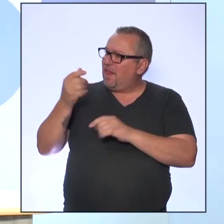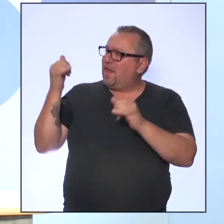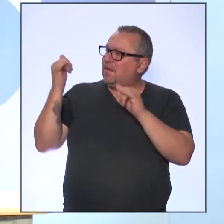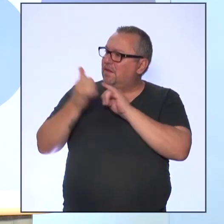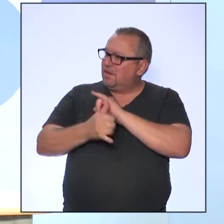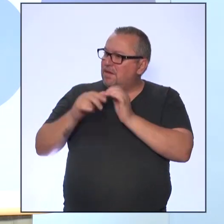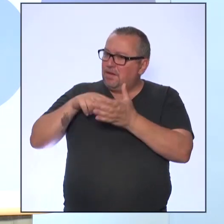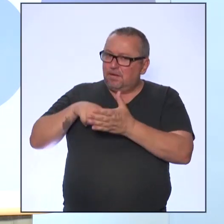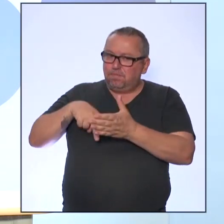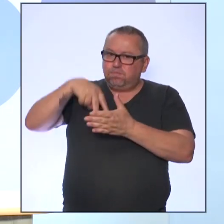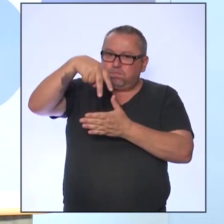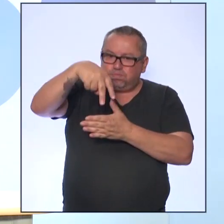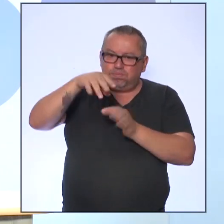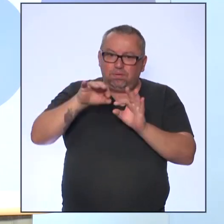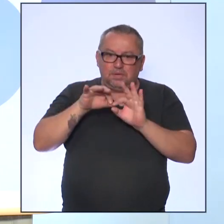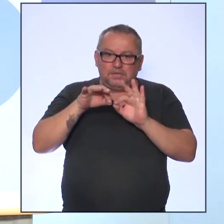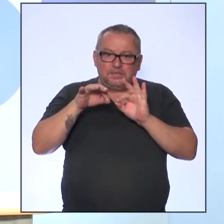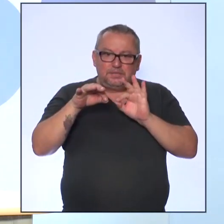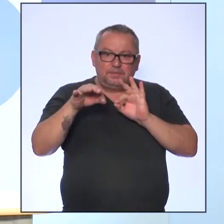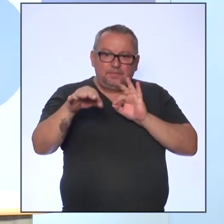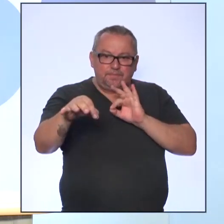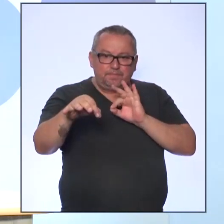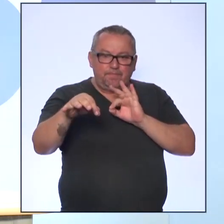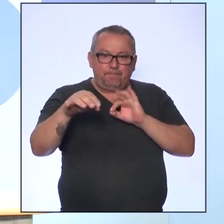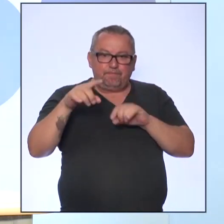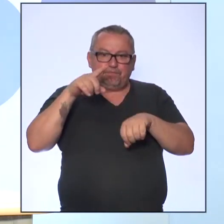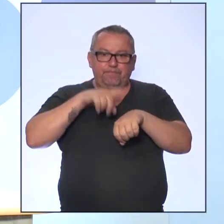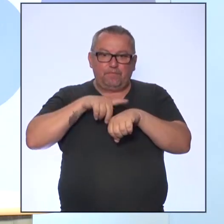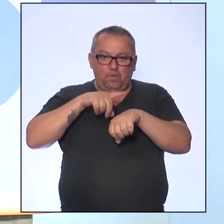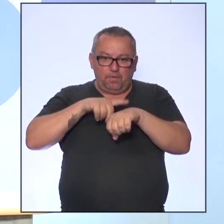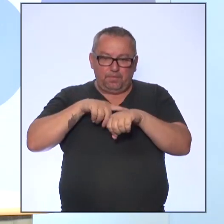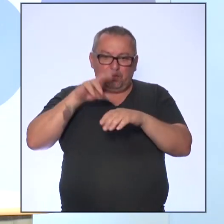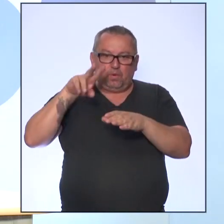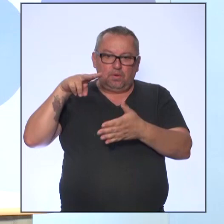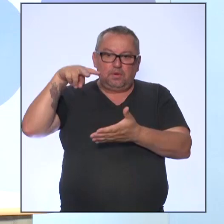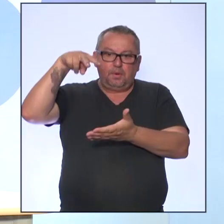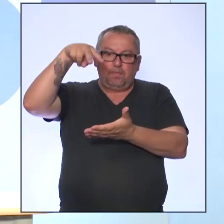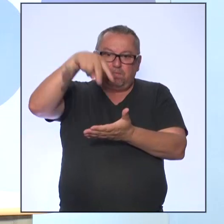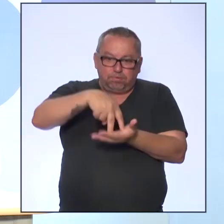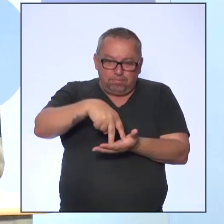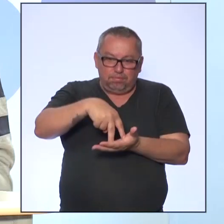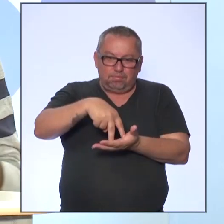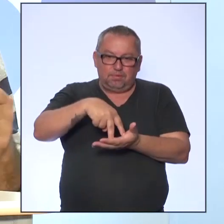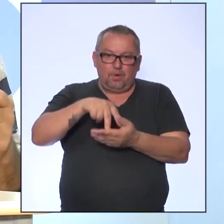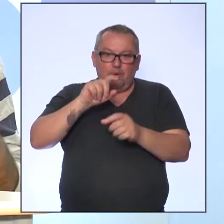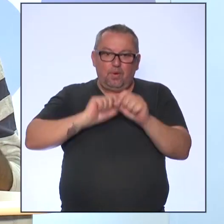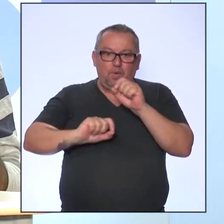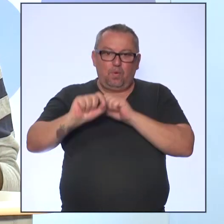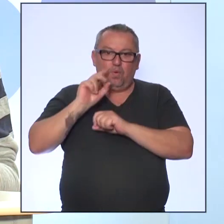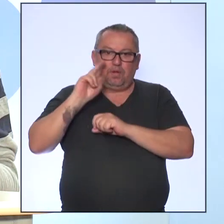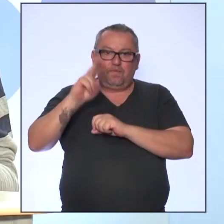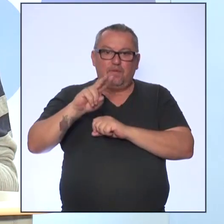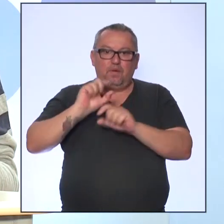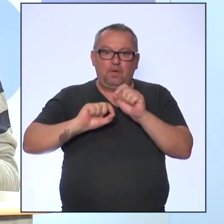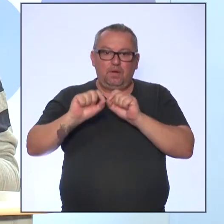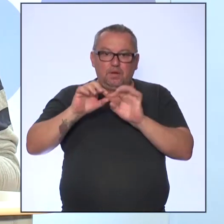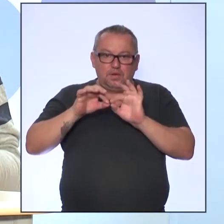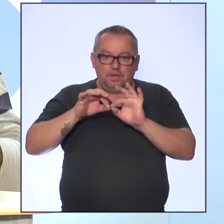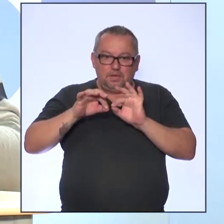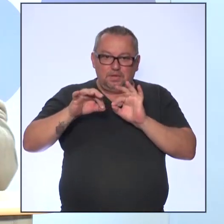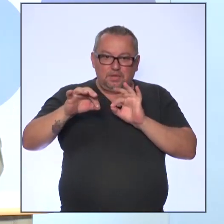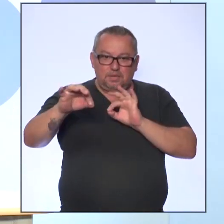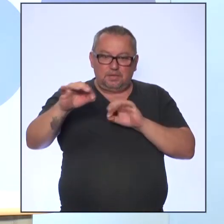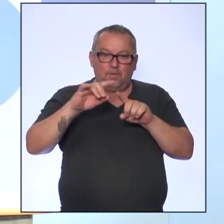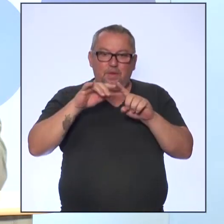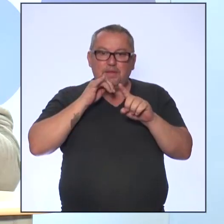do salto à distância, né, o momento do voo e da queda principalmente, o que conta na metragem é o último ponto que